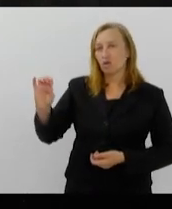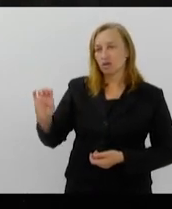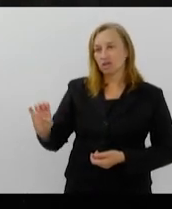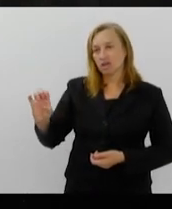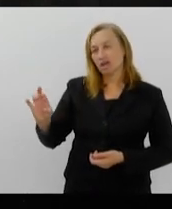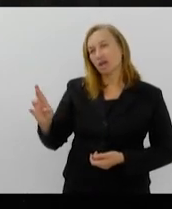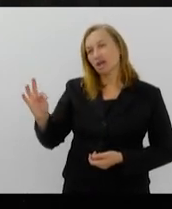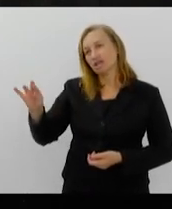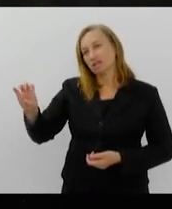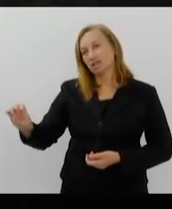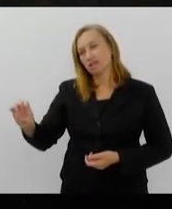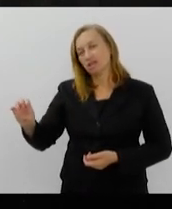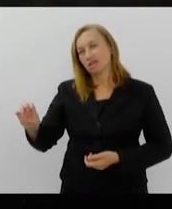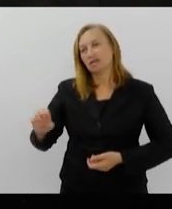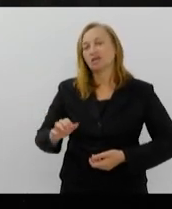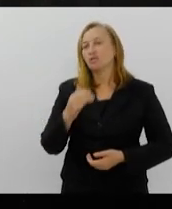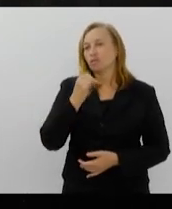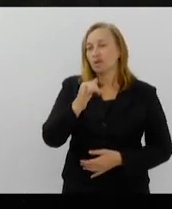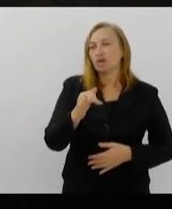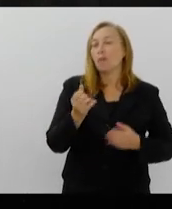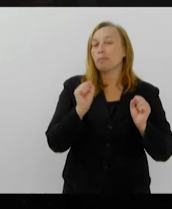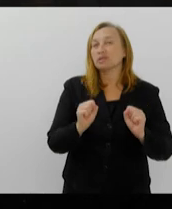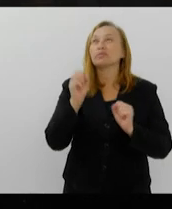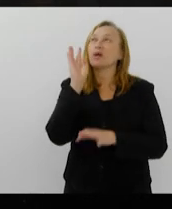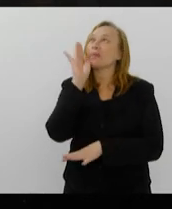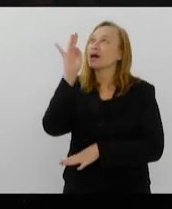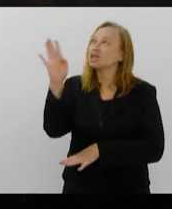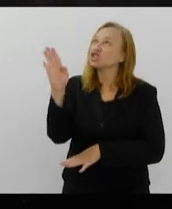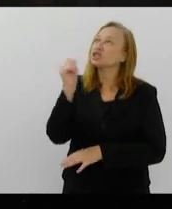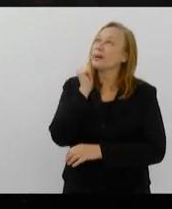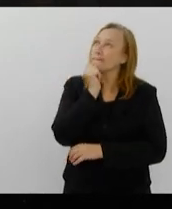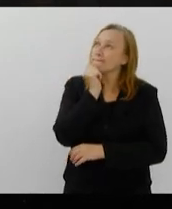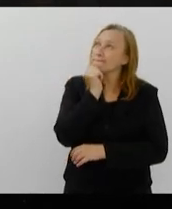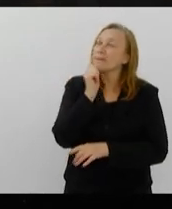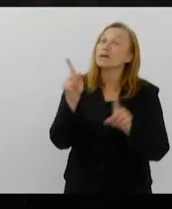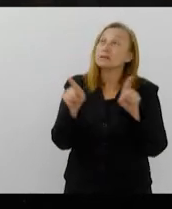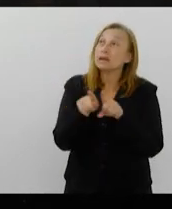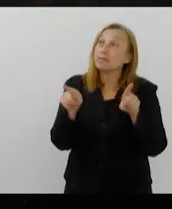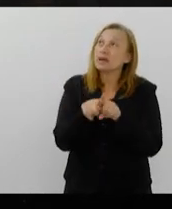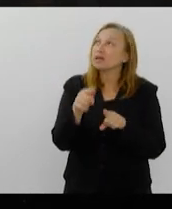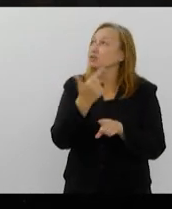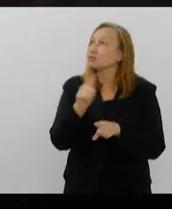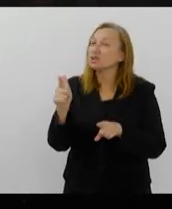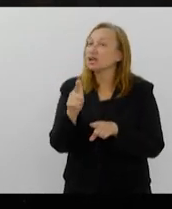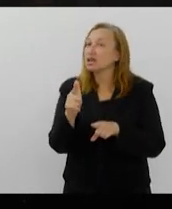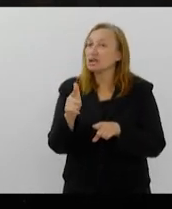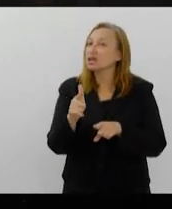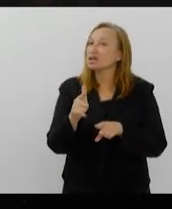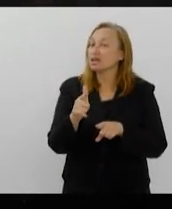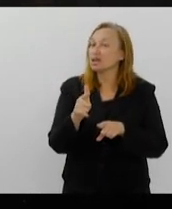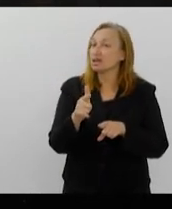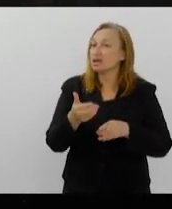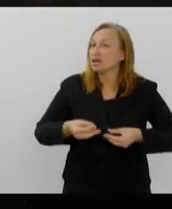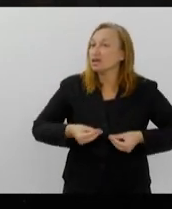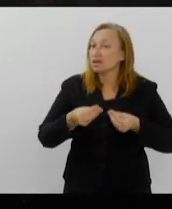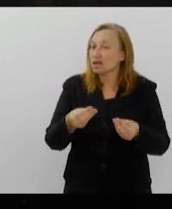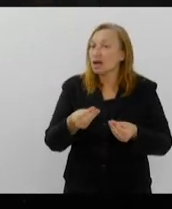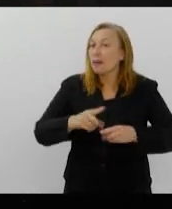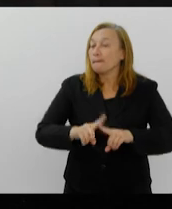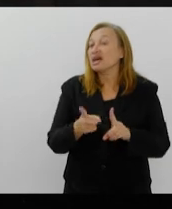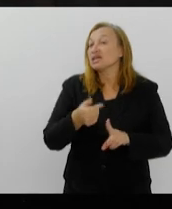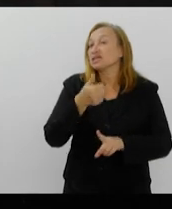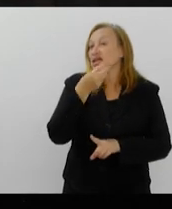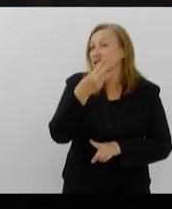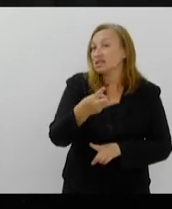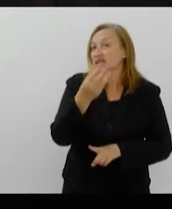fluminense, fica a imaginar que o norte-noroeste também não teria entrega, mas tem